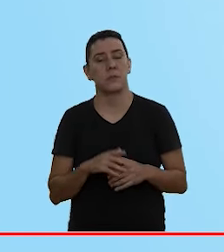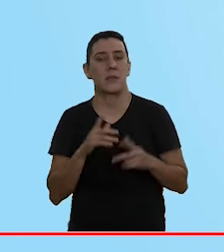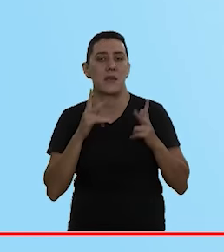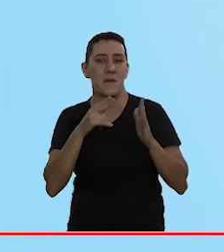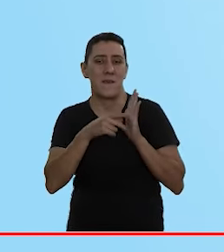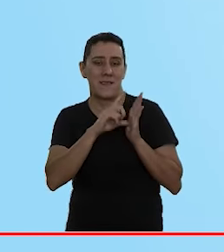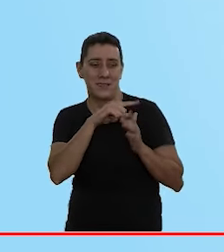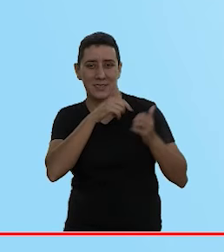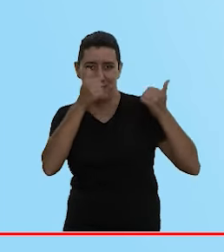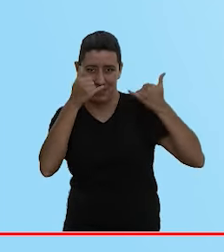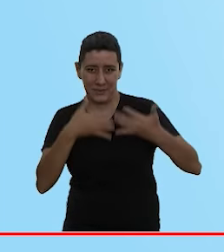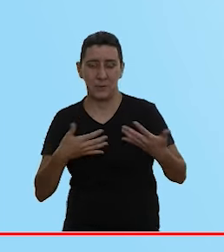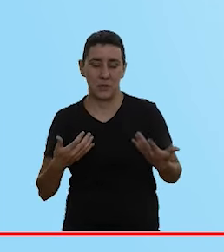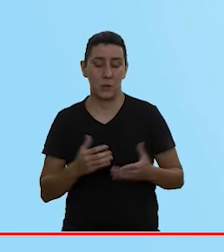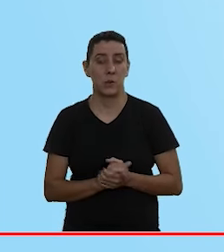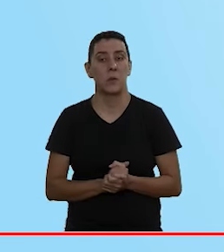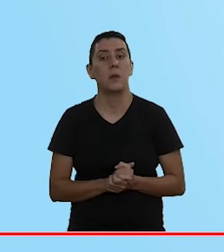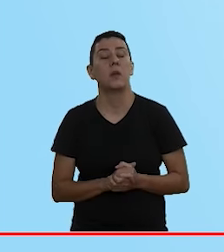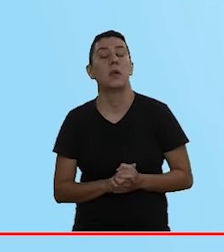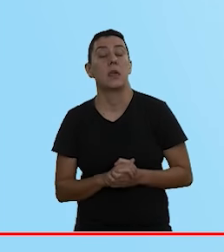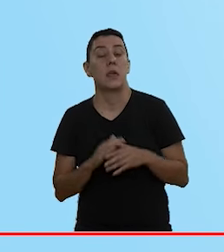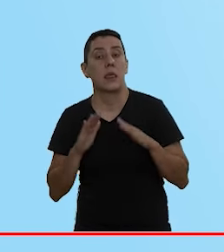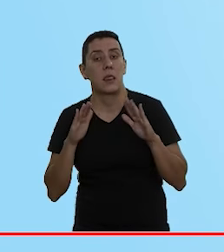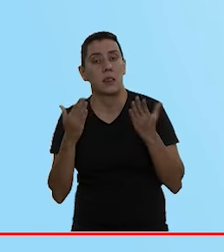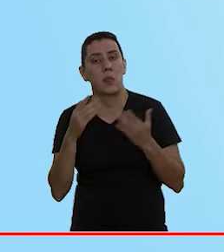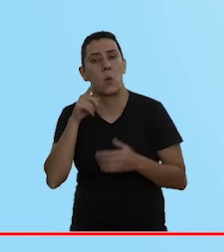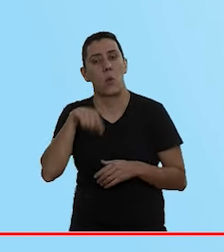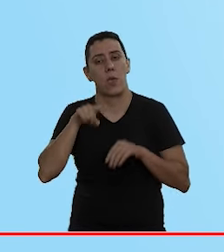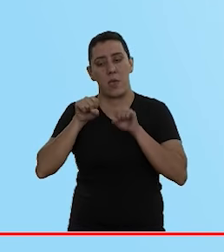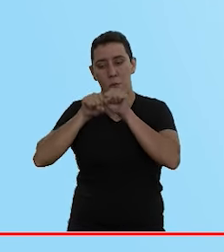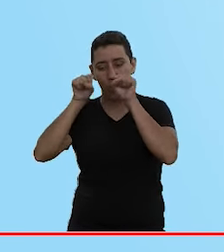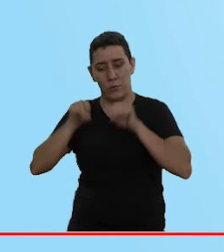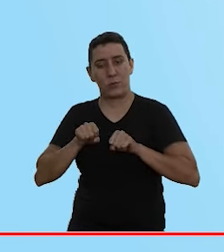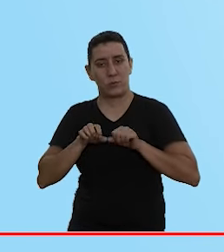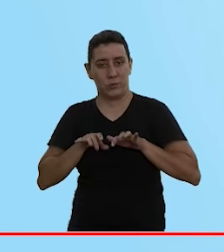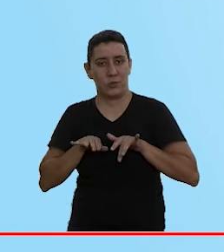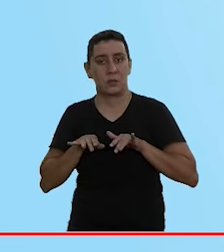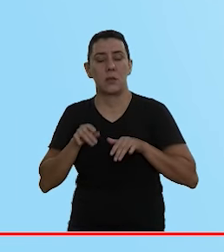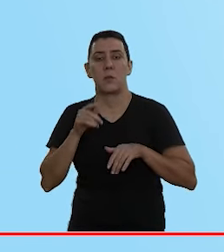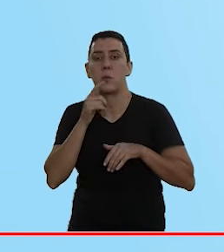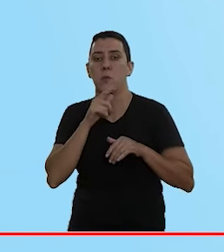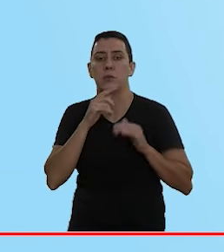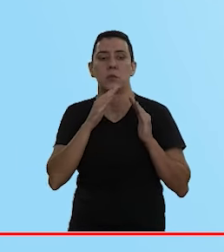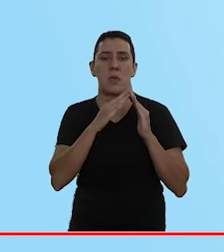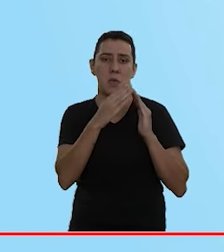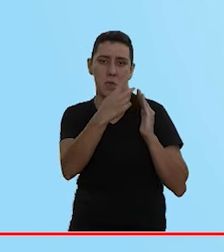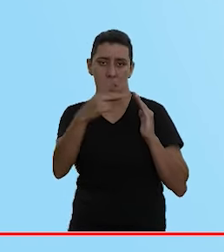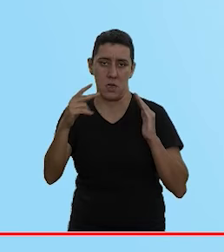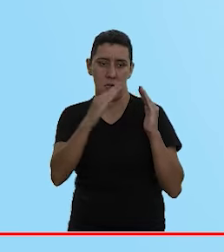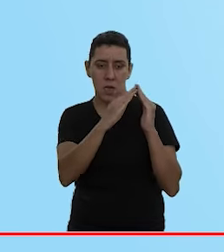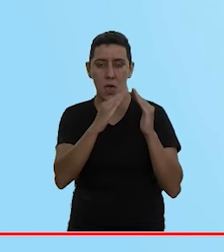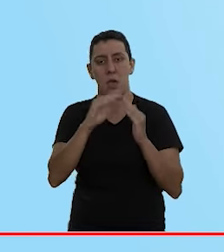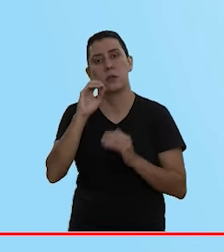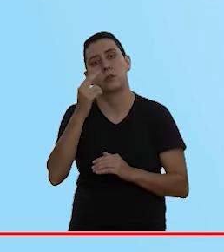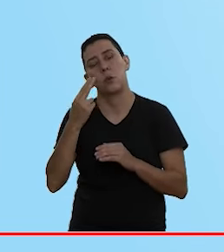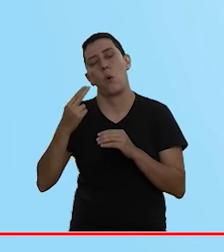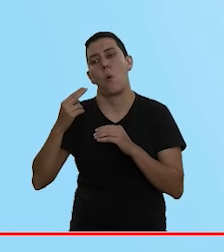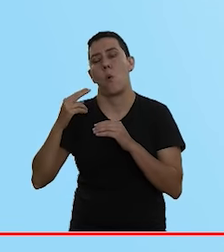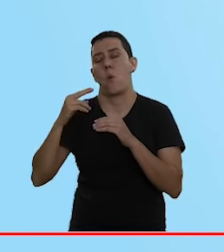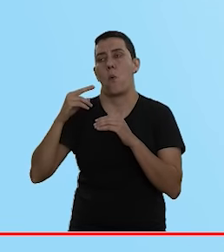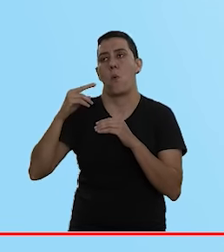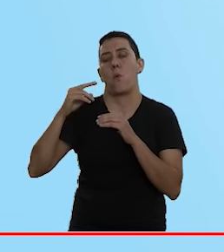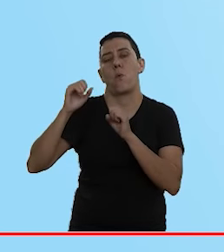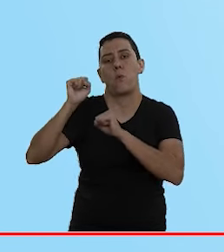né, o efeito PID. Basicamente é um sistema para os inversores aí residenciais e CNI, é